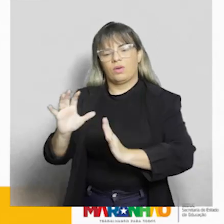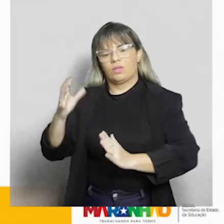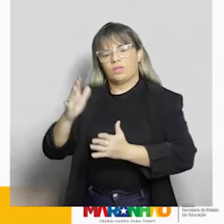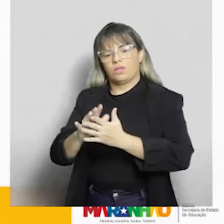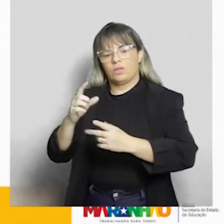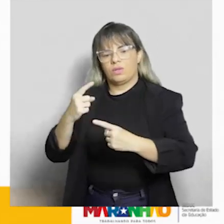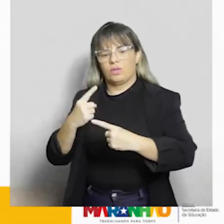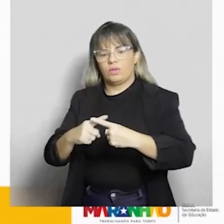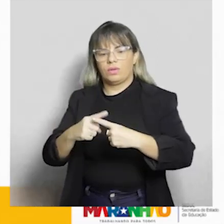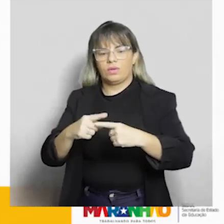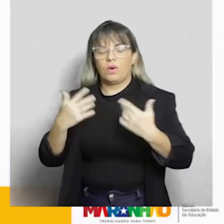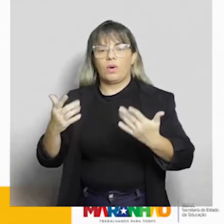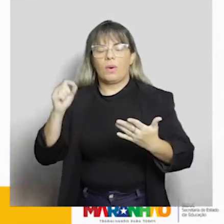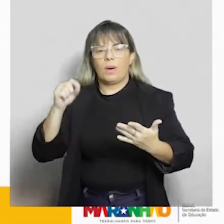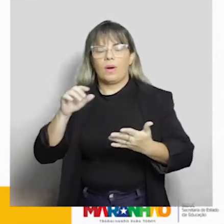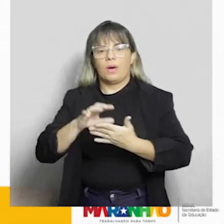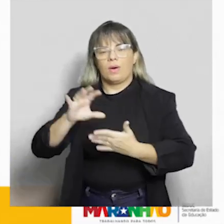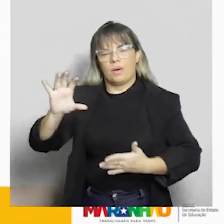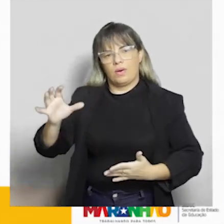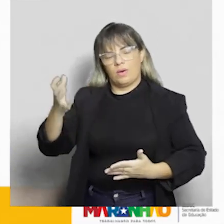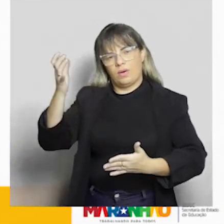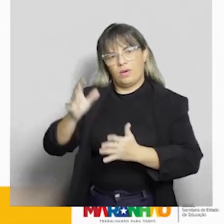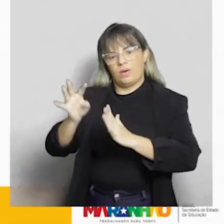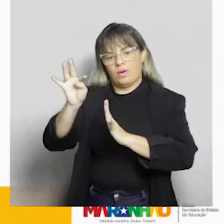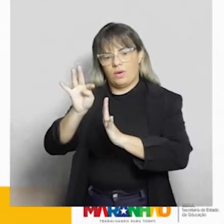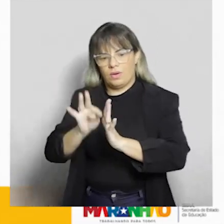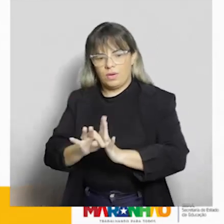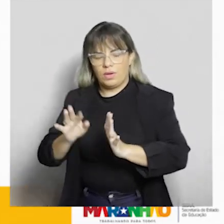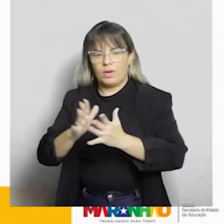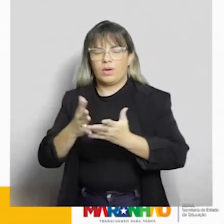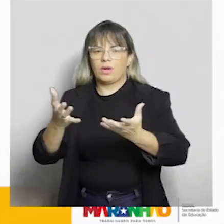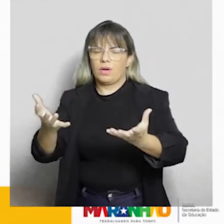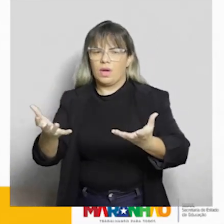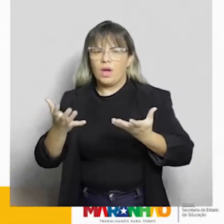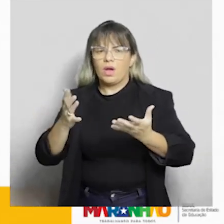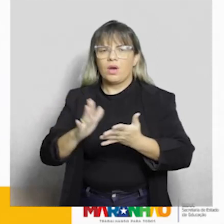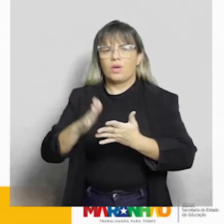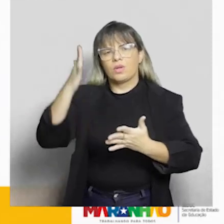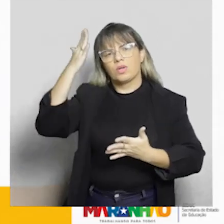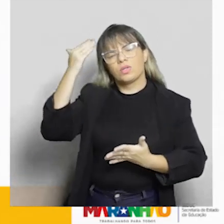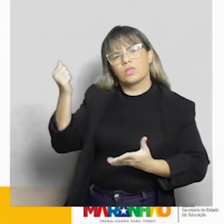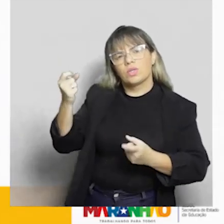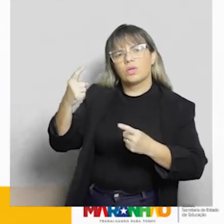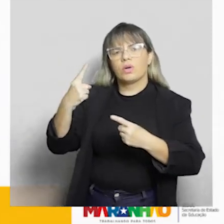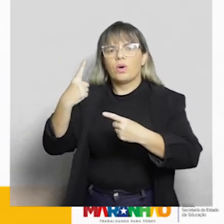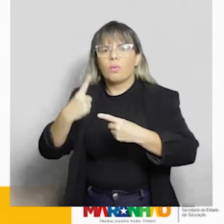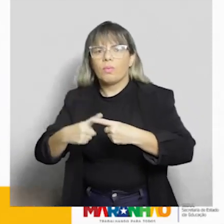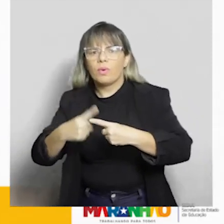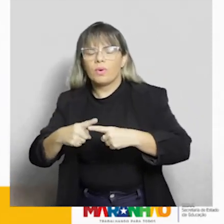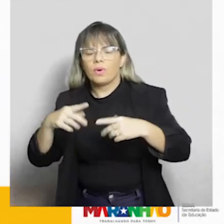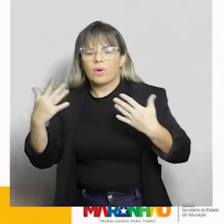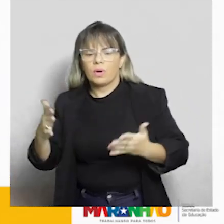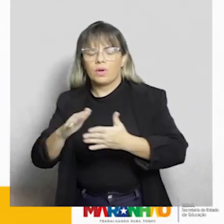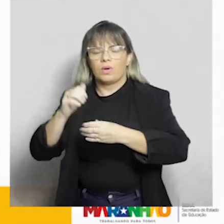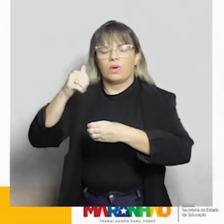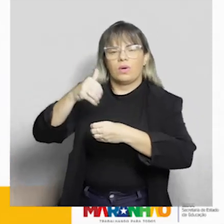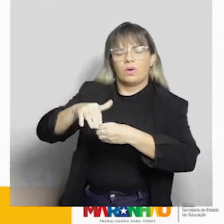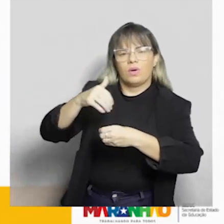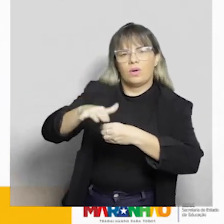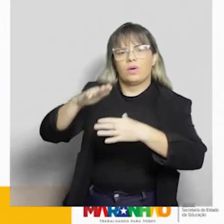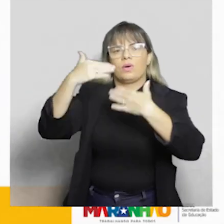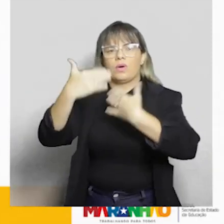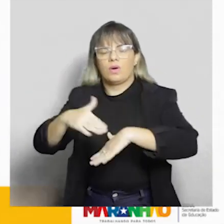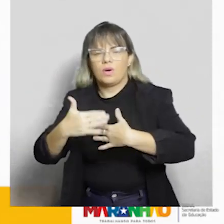devido a, ou seja, ocorre alguma coisa que o texto vai me dizer e eu quero saber a causa. Uma dica importante na tua prova, eu estou sempre falando e